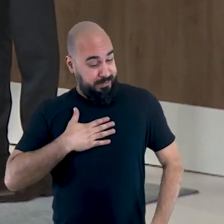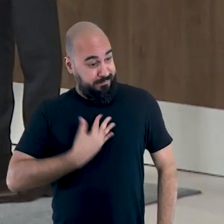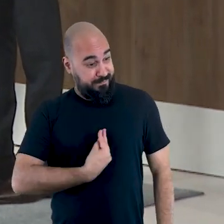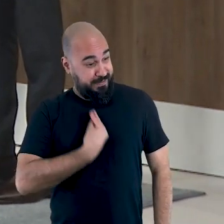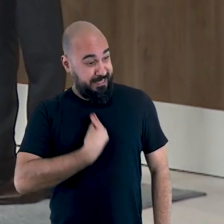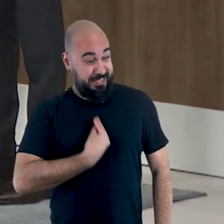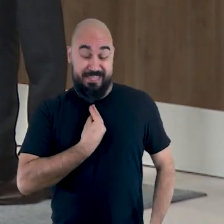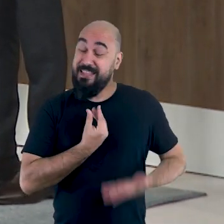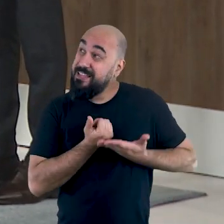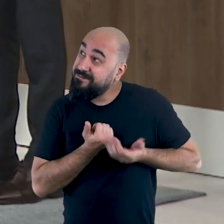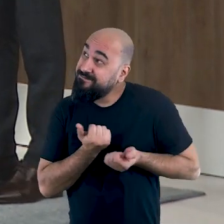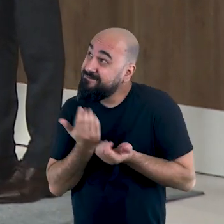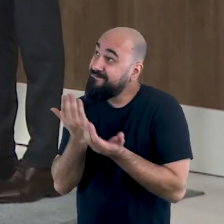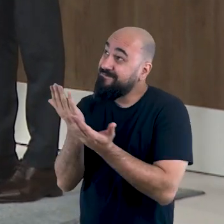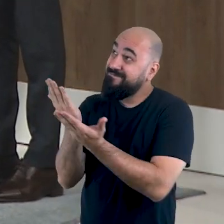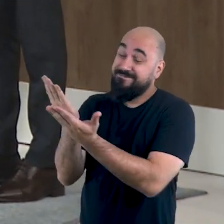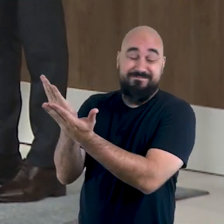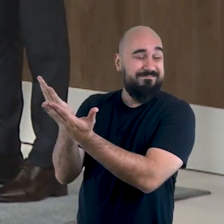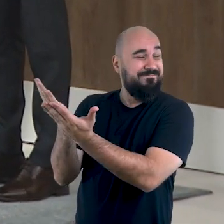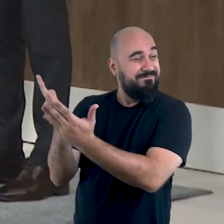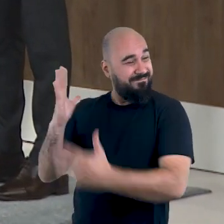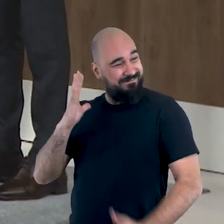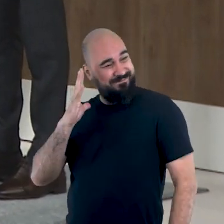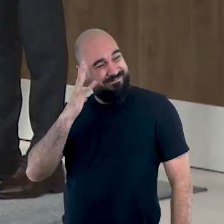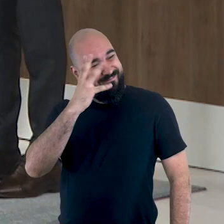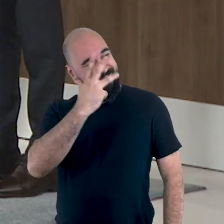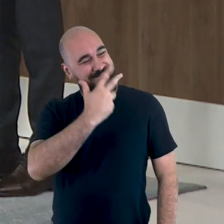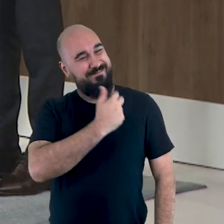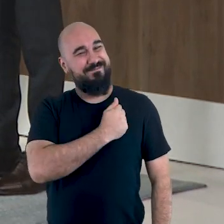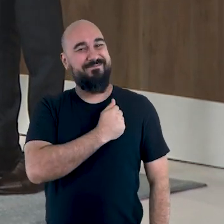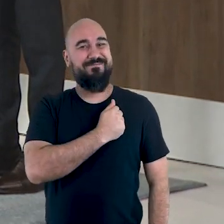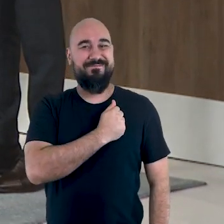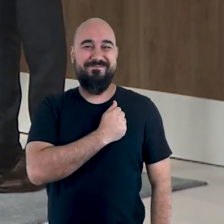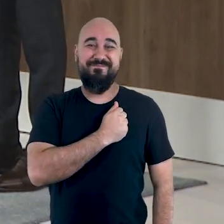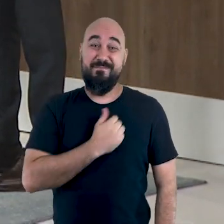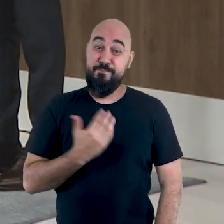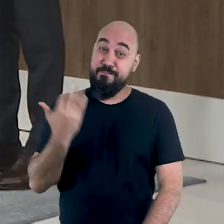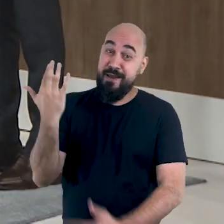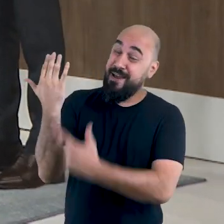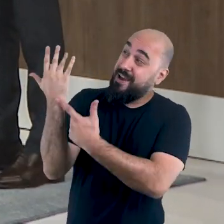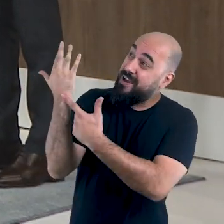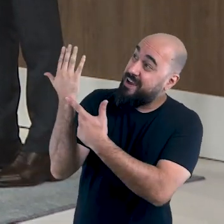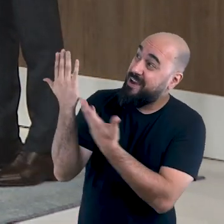minha vida em suas